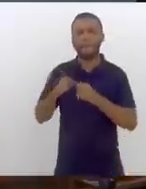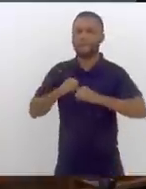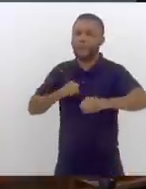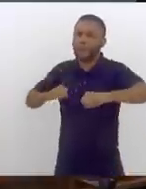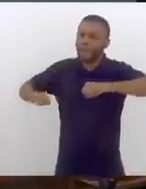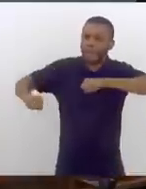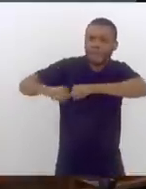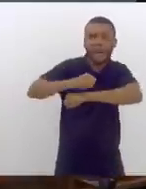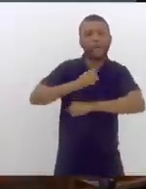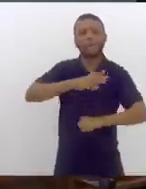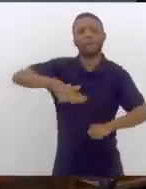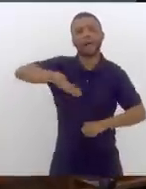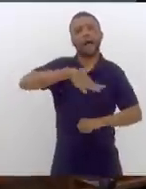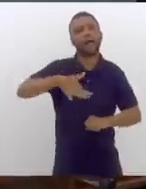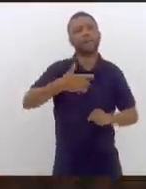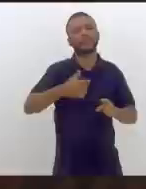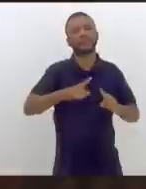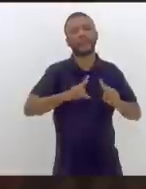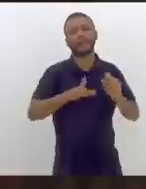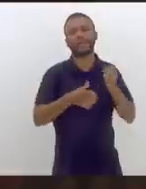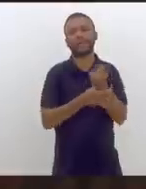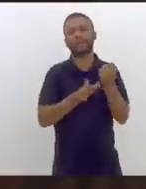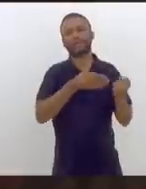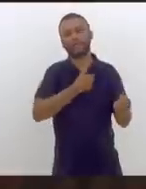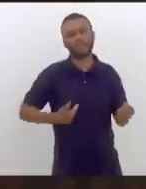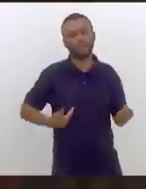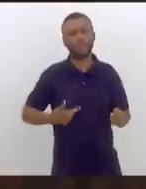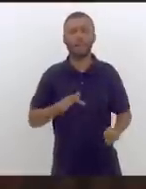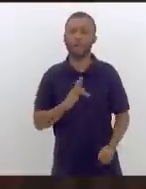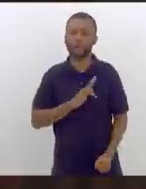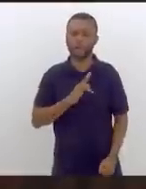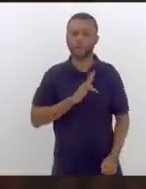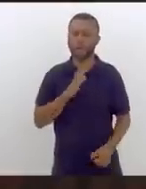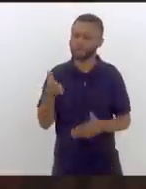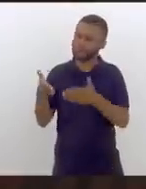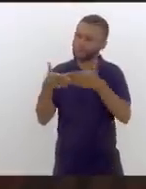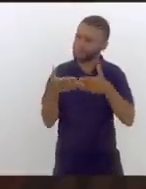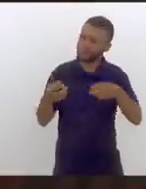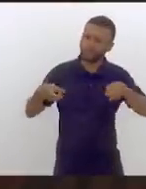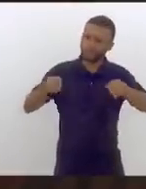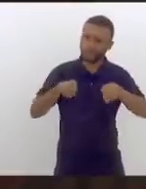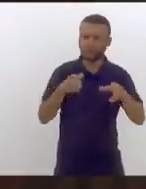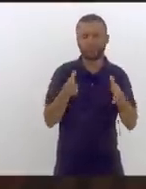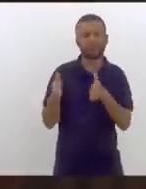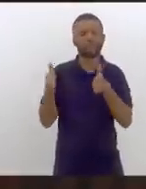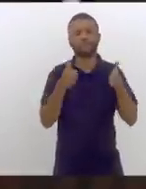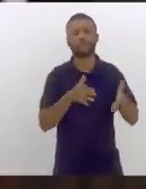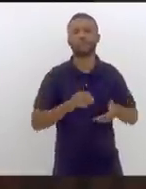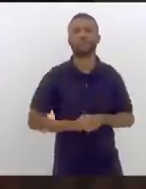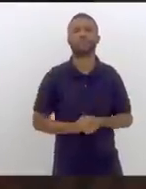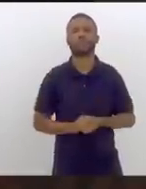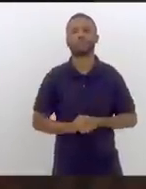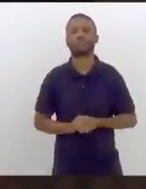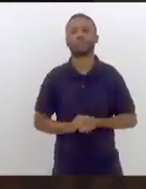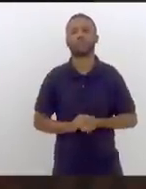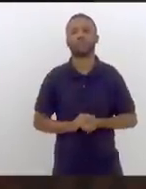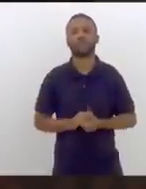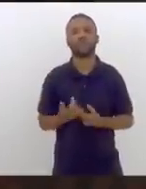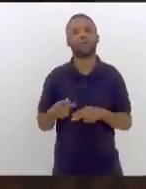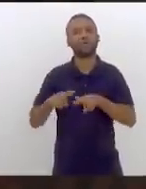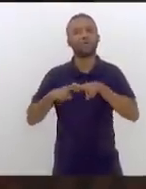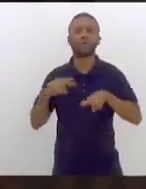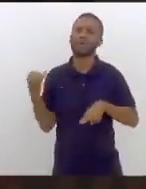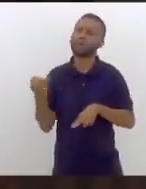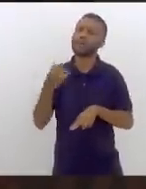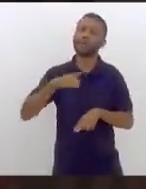por toda a segurança pública policial militar você sente aqui a mesa aqui por gentileza mas a arbitrariedade é por isso que hoje que é importante nós